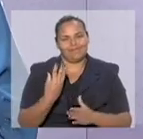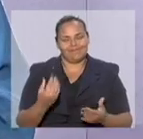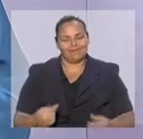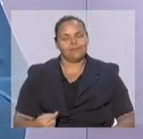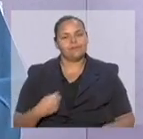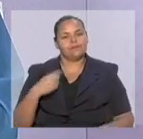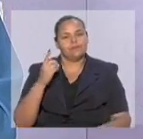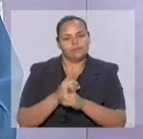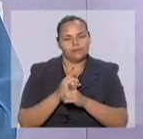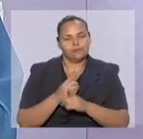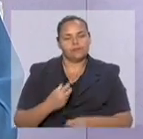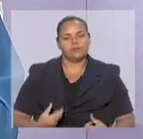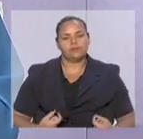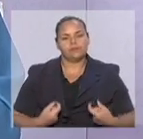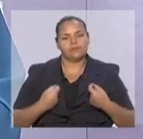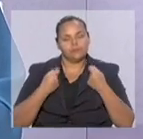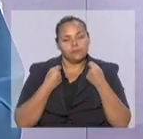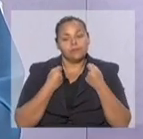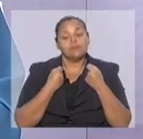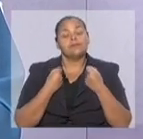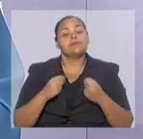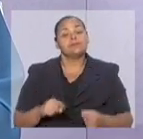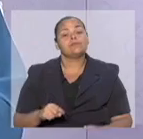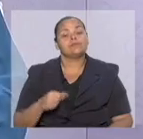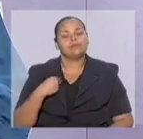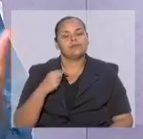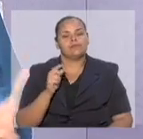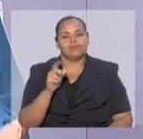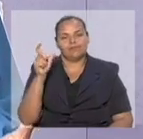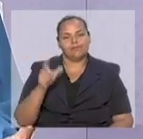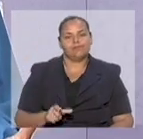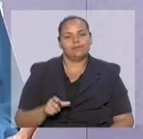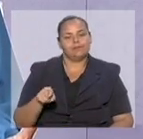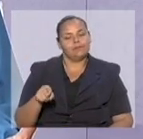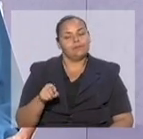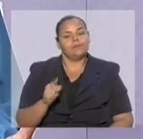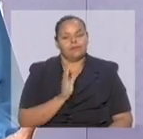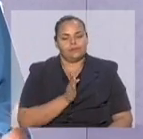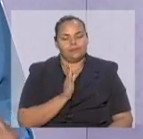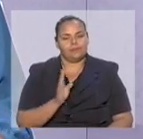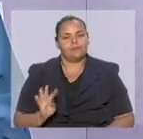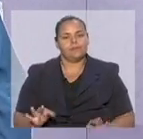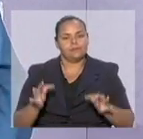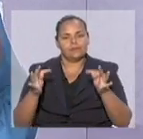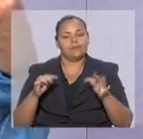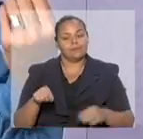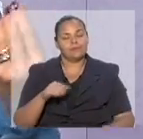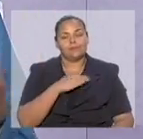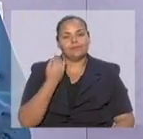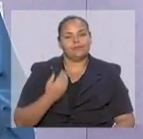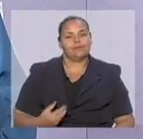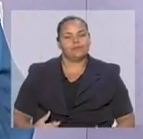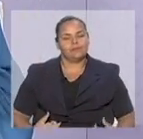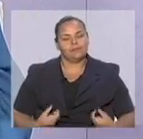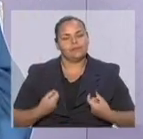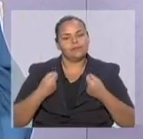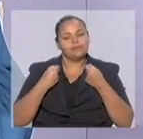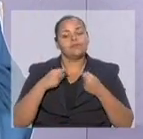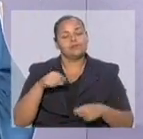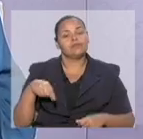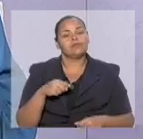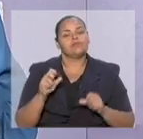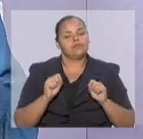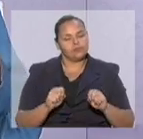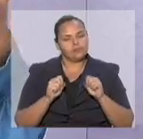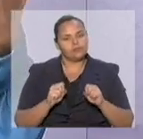gente trata o paciente do coração, os meus pacientes do coração, e eles estão morrendo de câncer. Então, a ideia da frente foi para